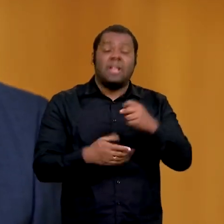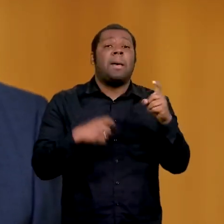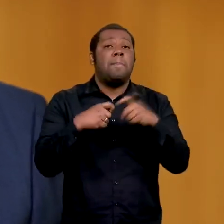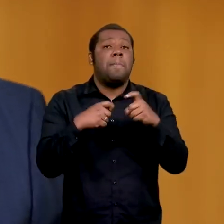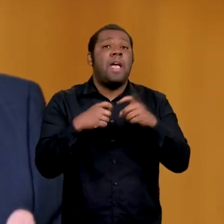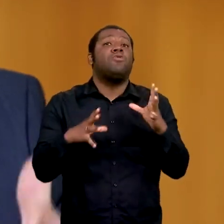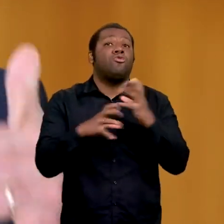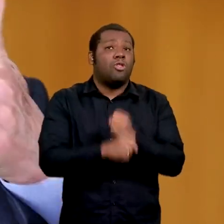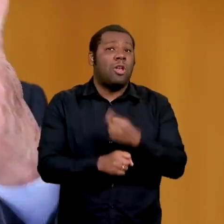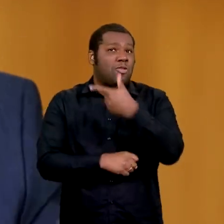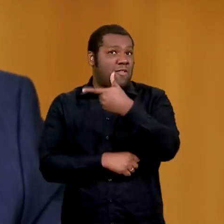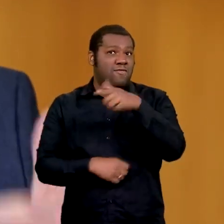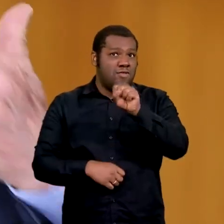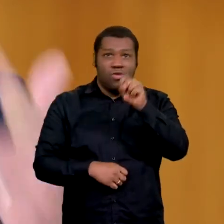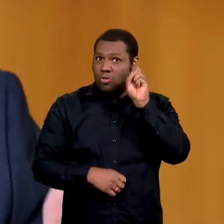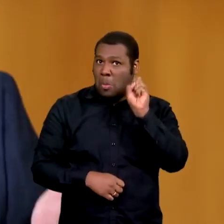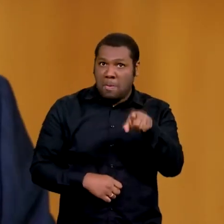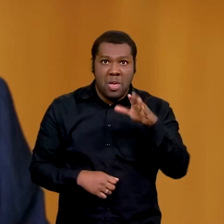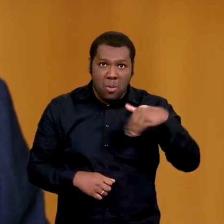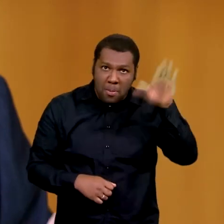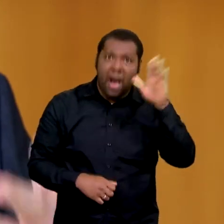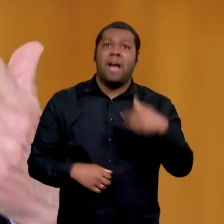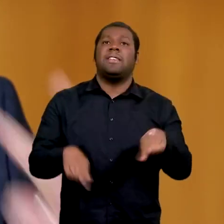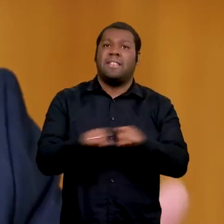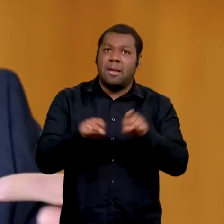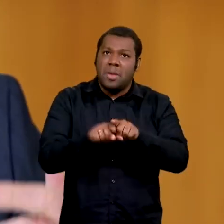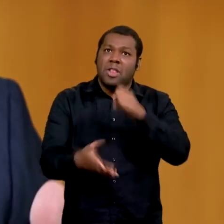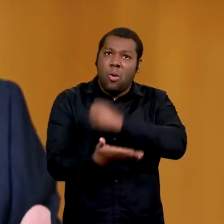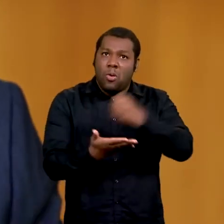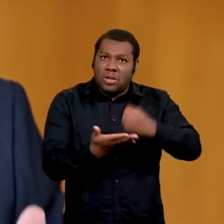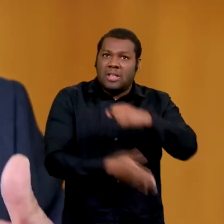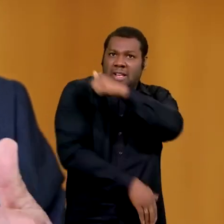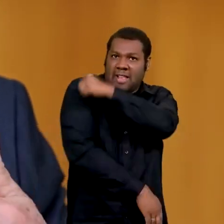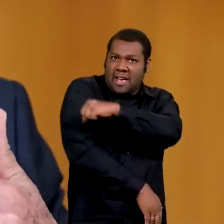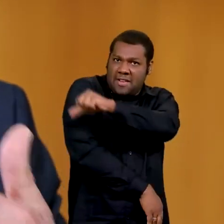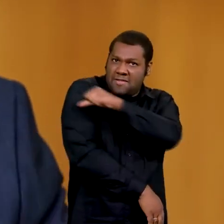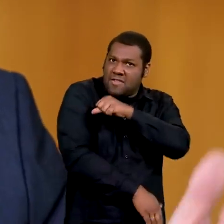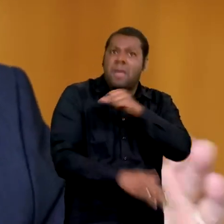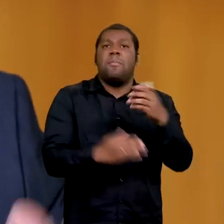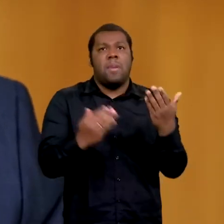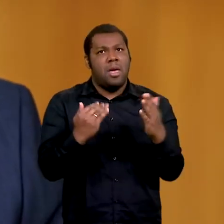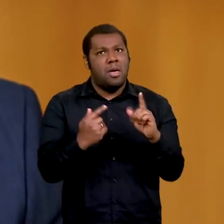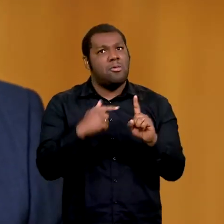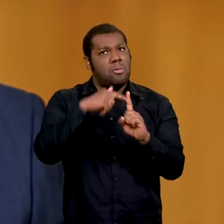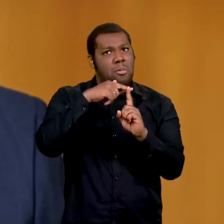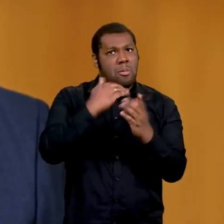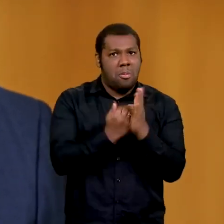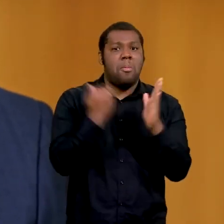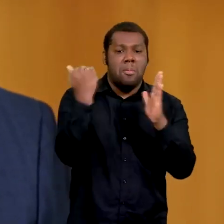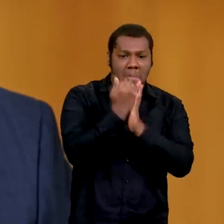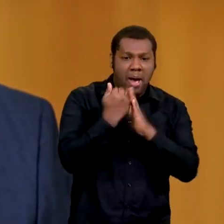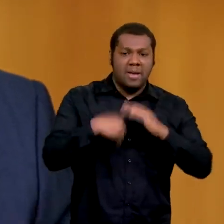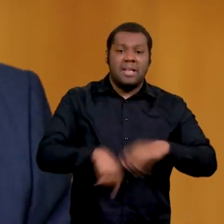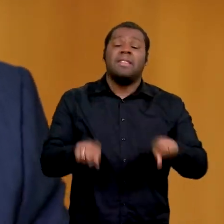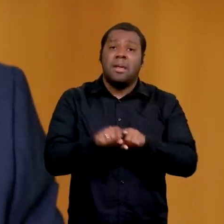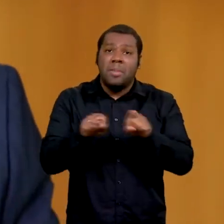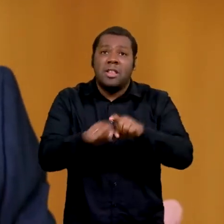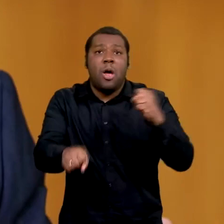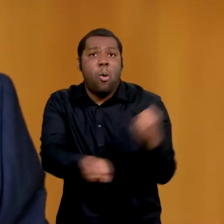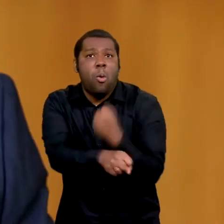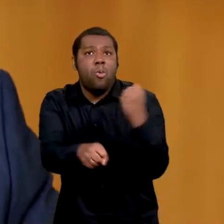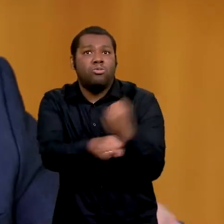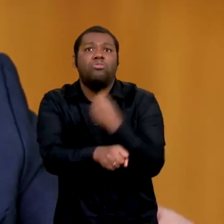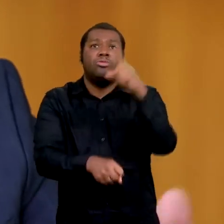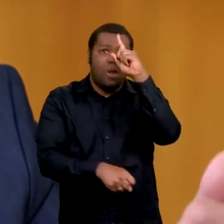melhor a educação você tem que colocar mais médico mais enfermeiro mais Porto de atendimento mas sabe hospital não tem